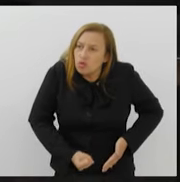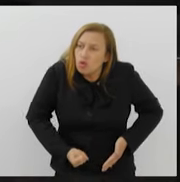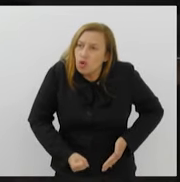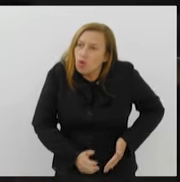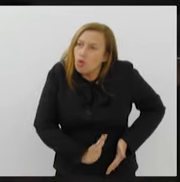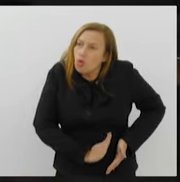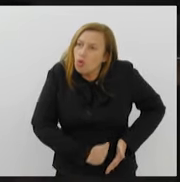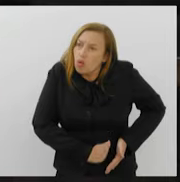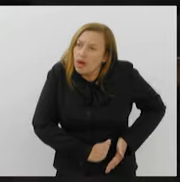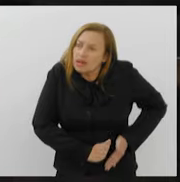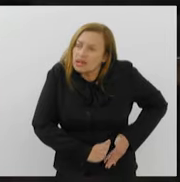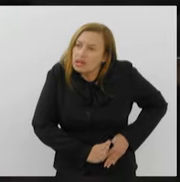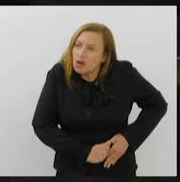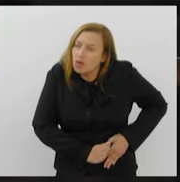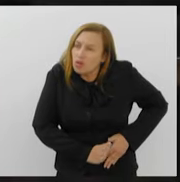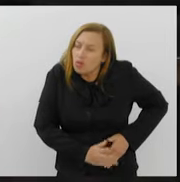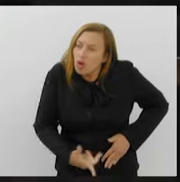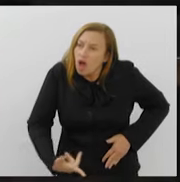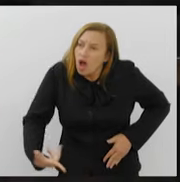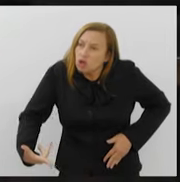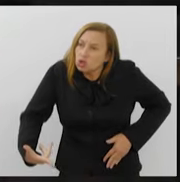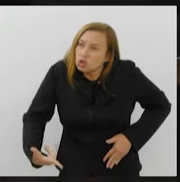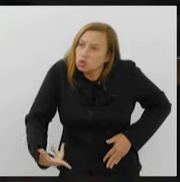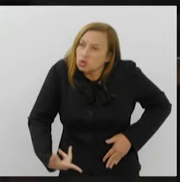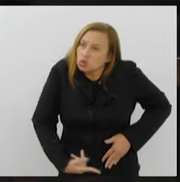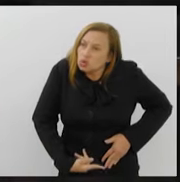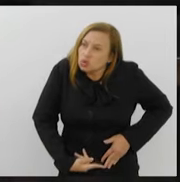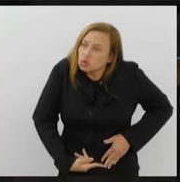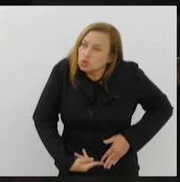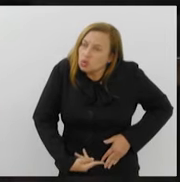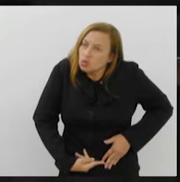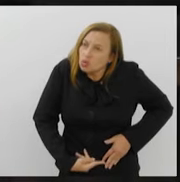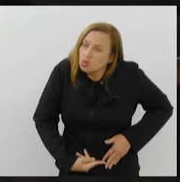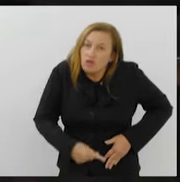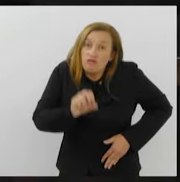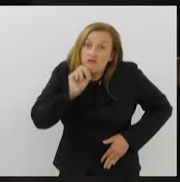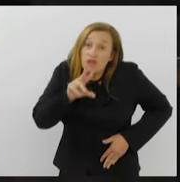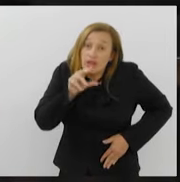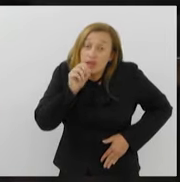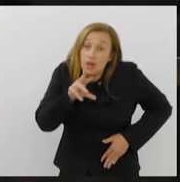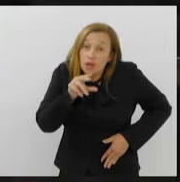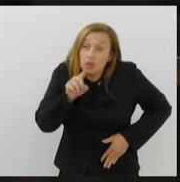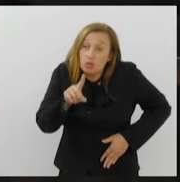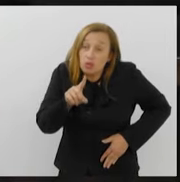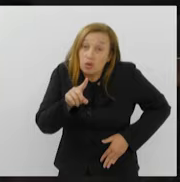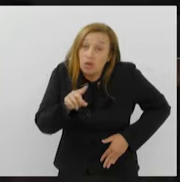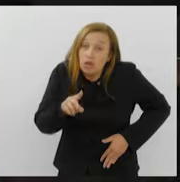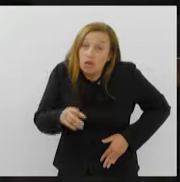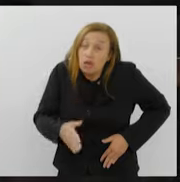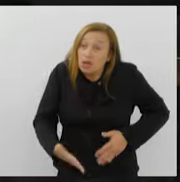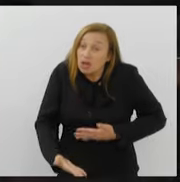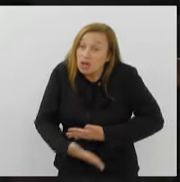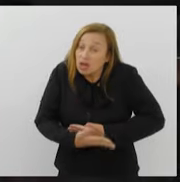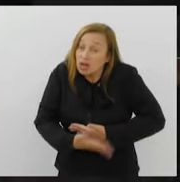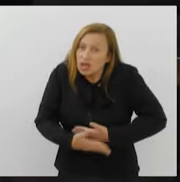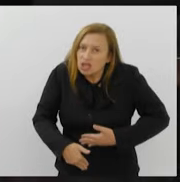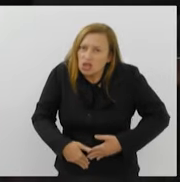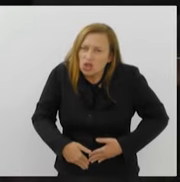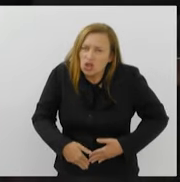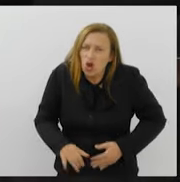lançando um veneno no coração da criança, fazendo com que aquela criança no ventre sofra. Isto eles não